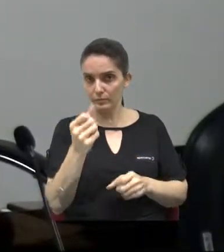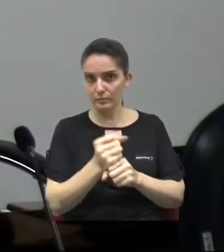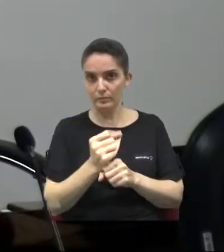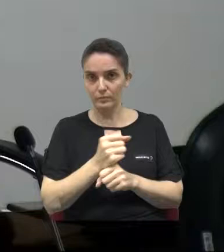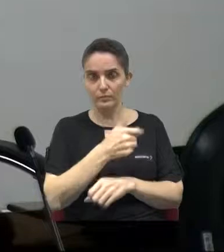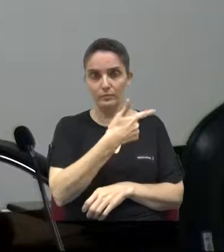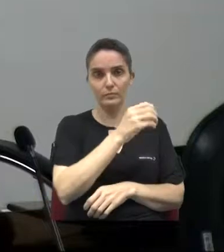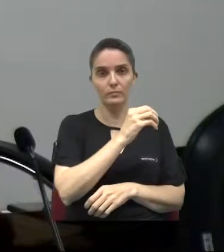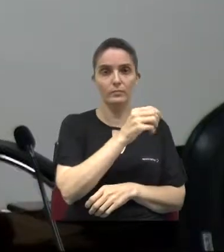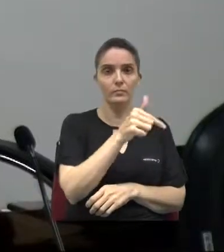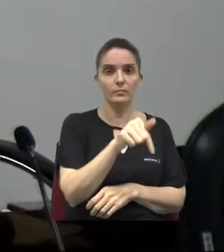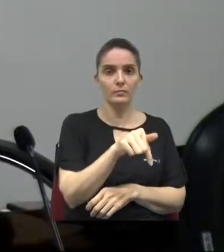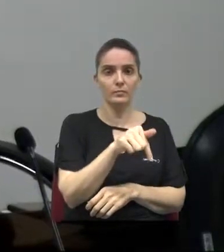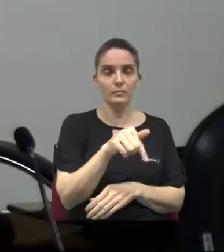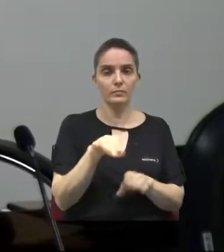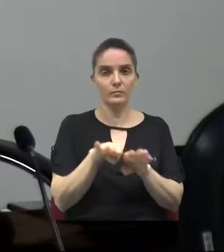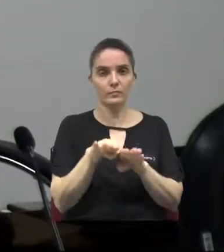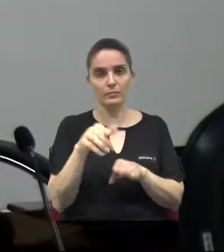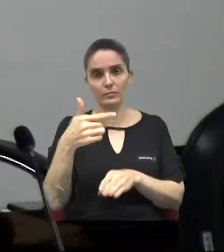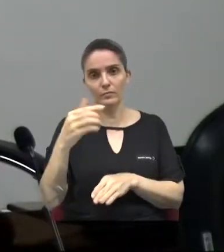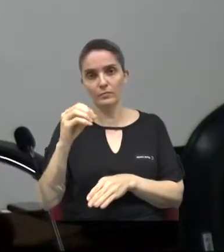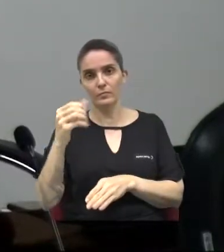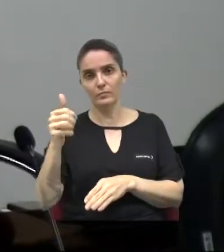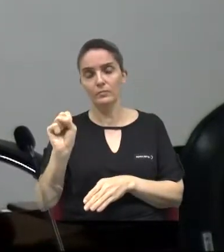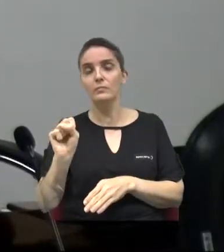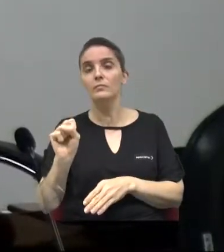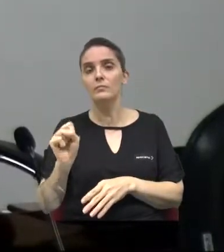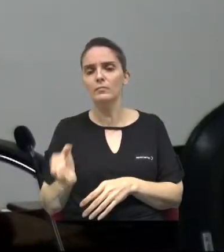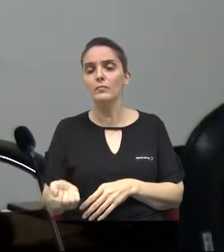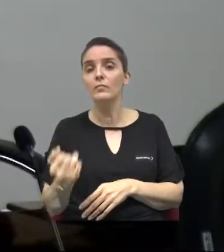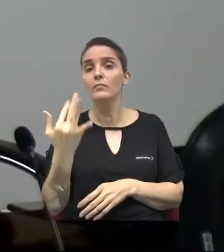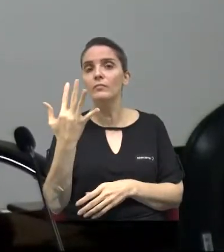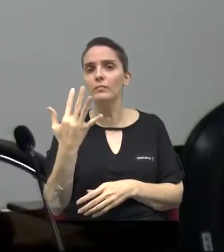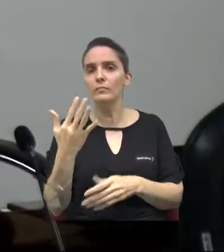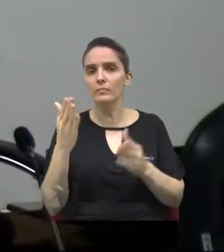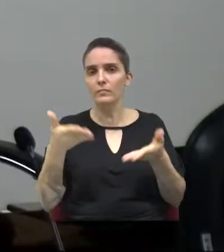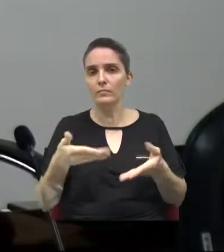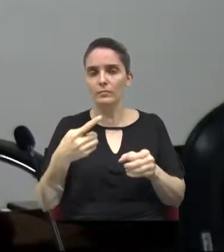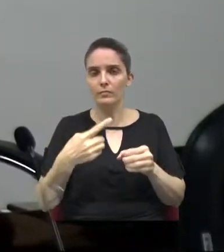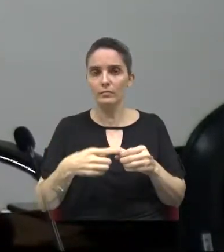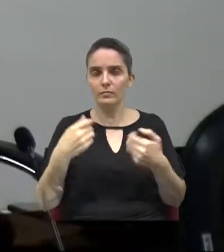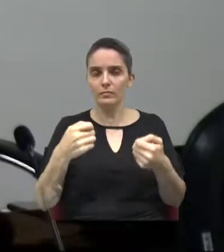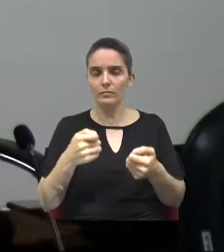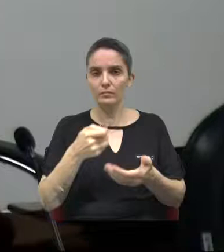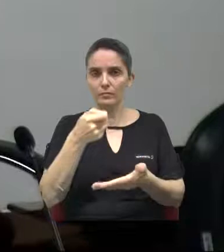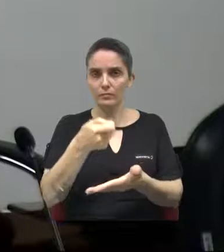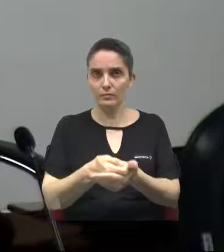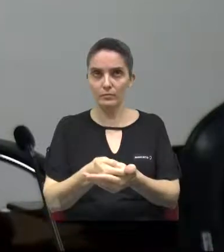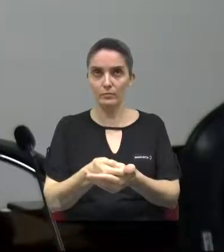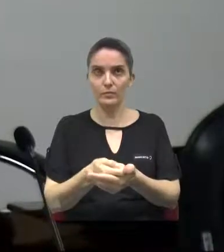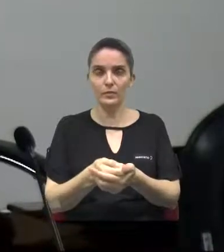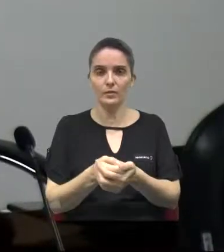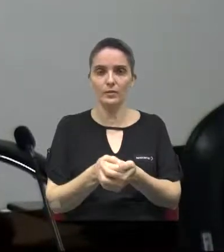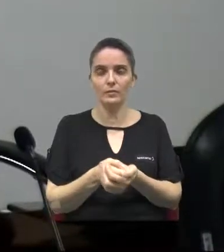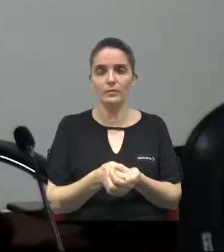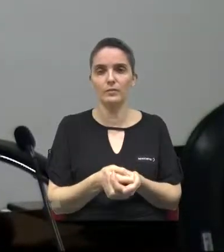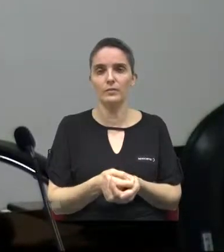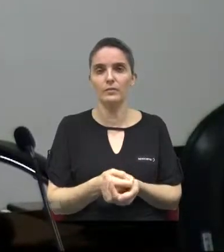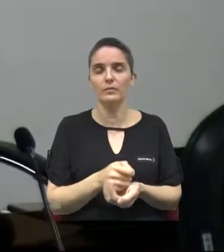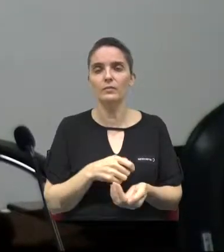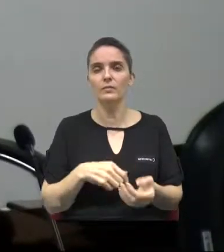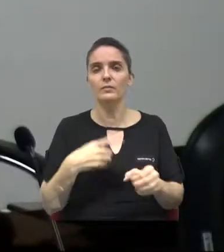e 2018. Qual o limite do endividamento do município? Qual o limite de pagamento disponível pelo município de Limeira